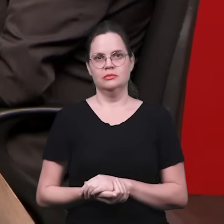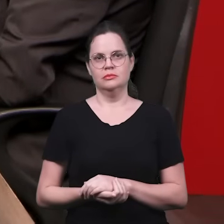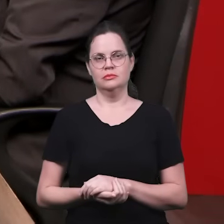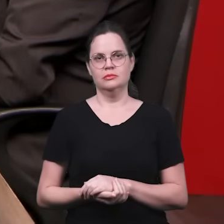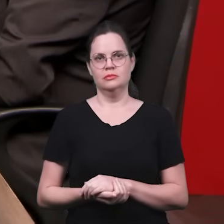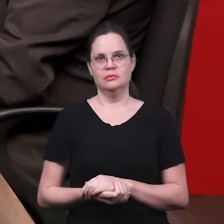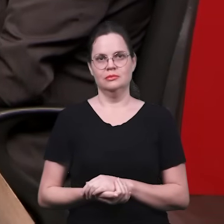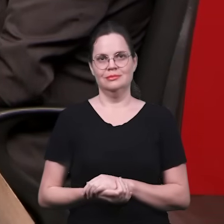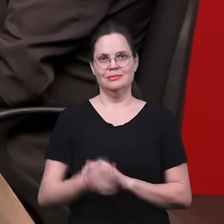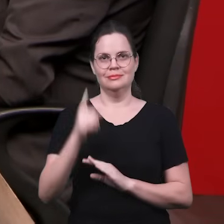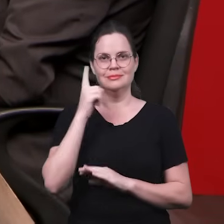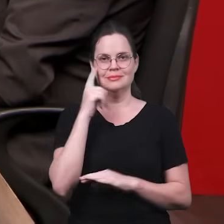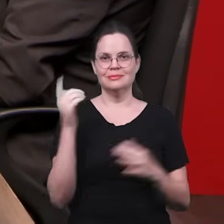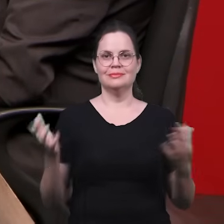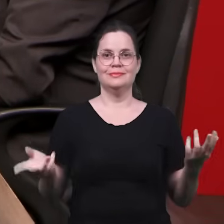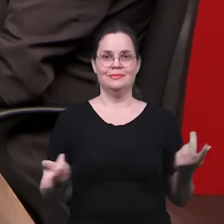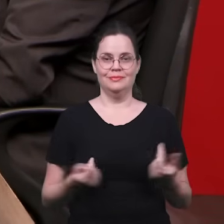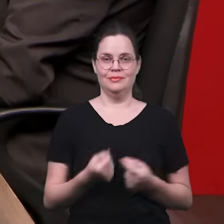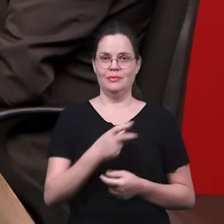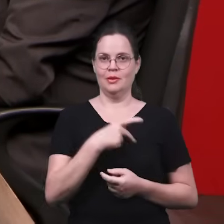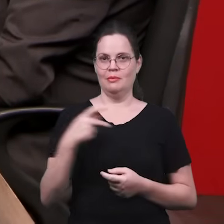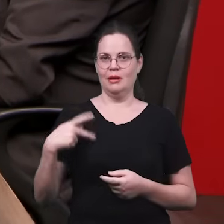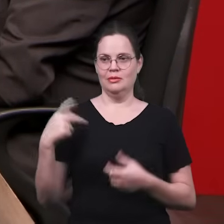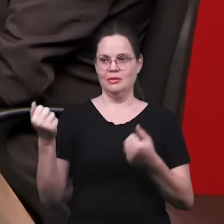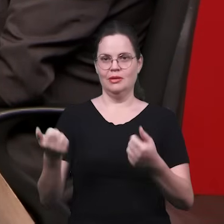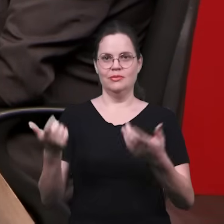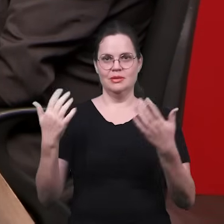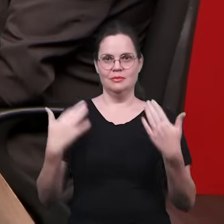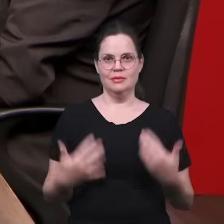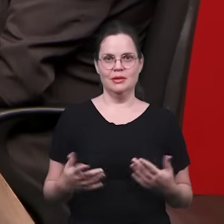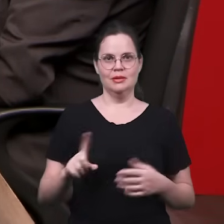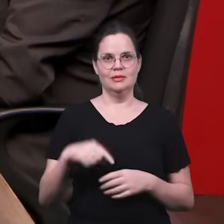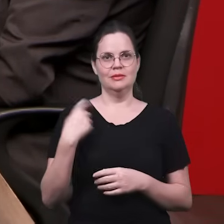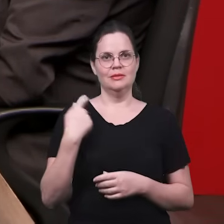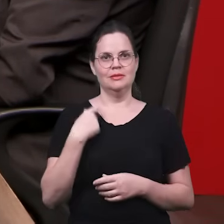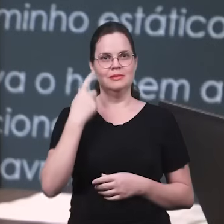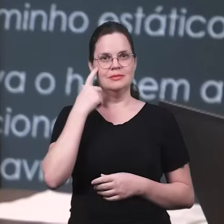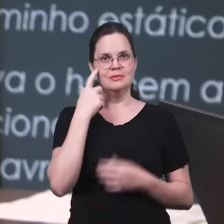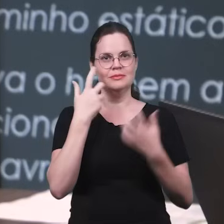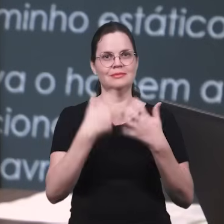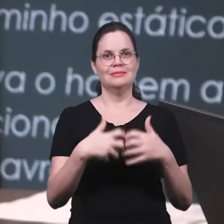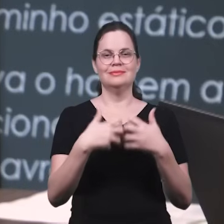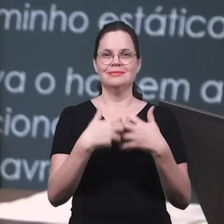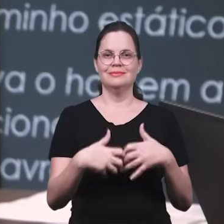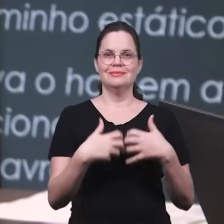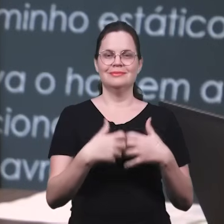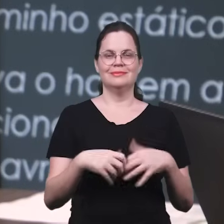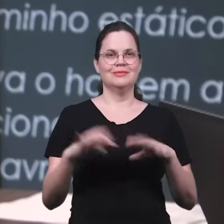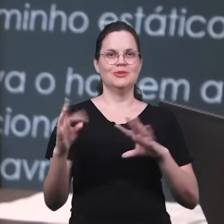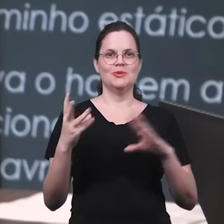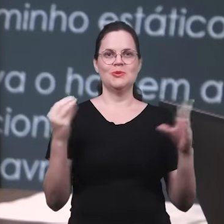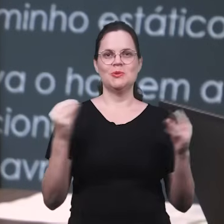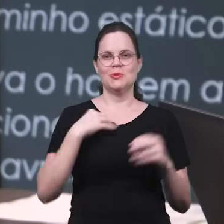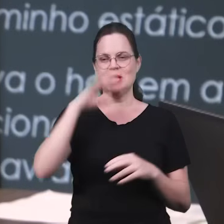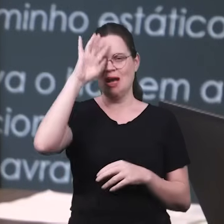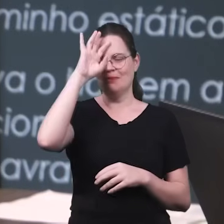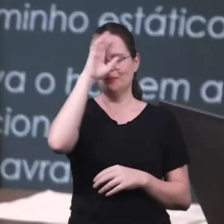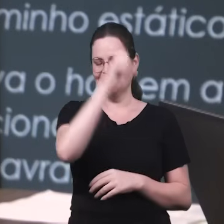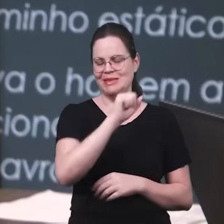é maravilhoso, né? O pastor Edilson estava falando aí e a gente bebendo tudo isso aqui, é muita